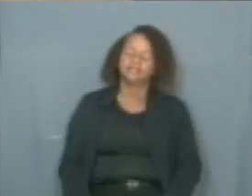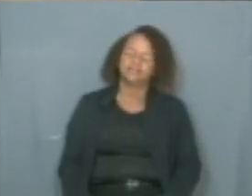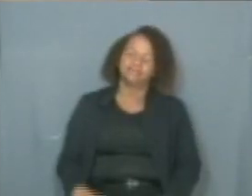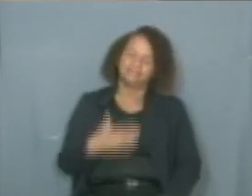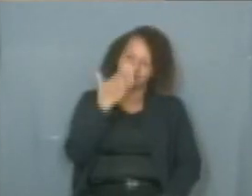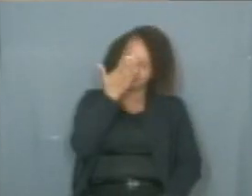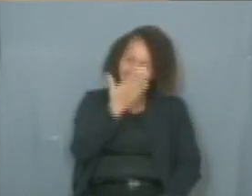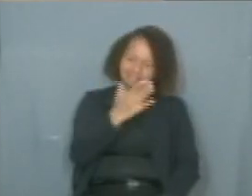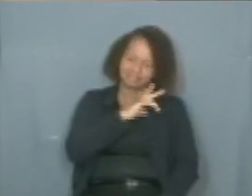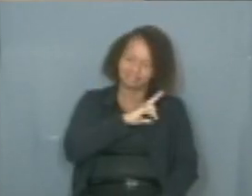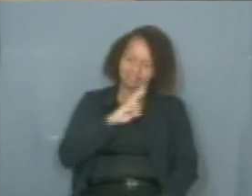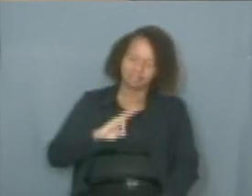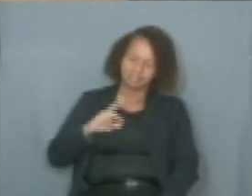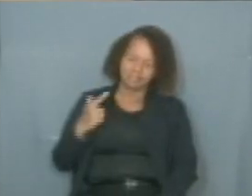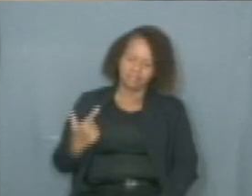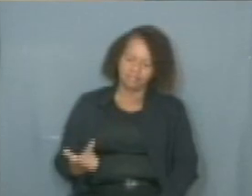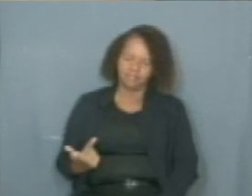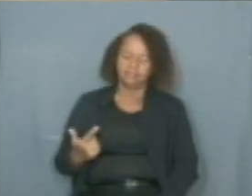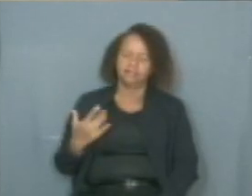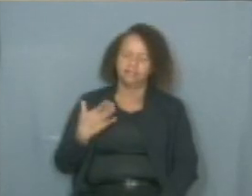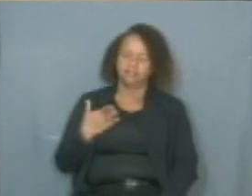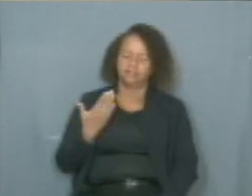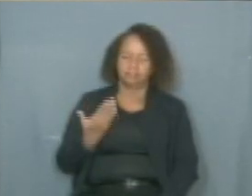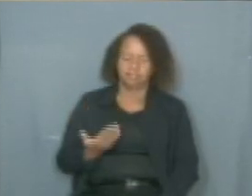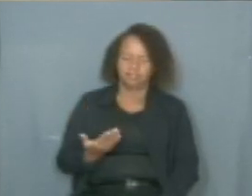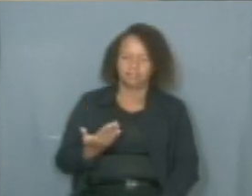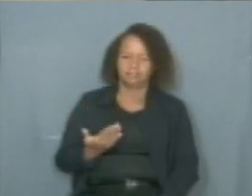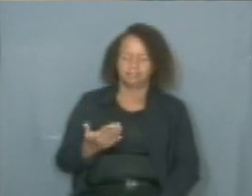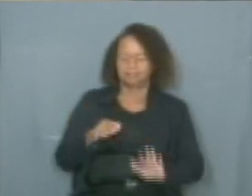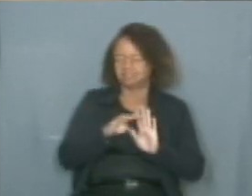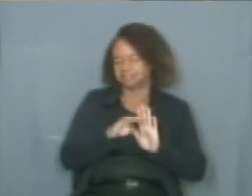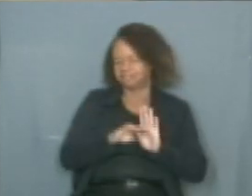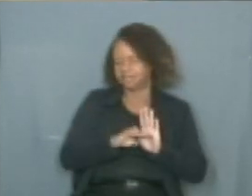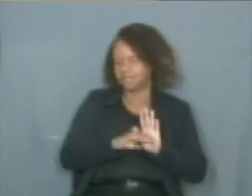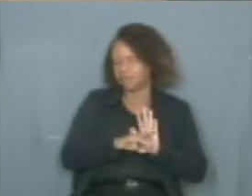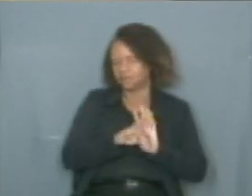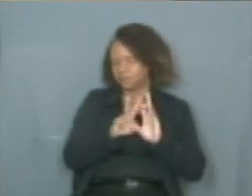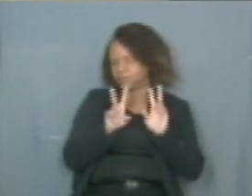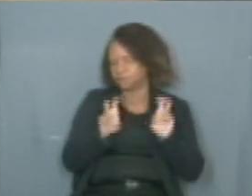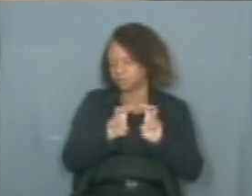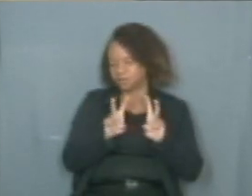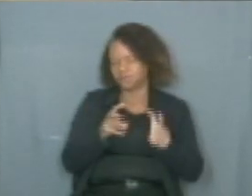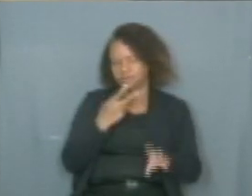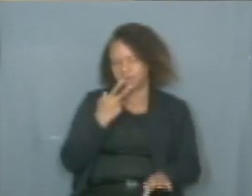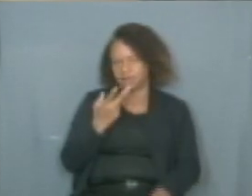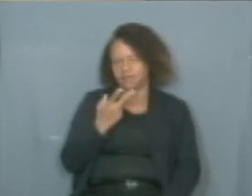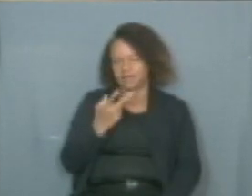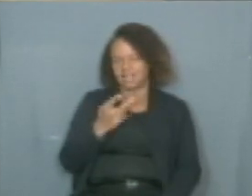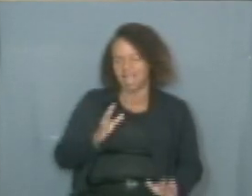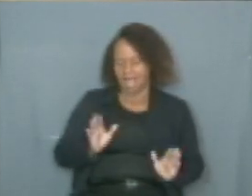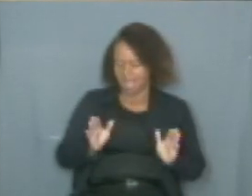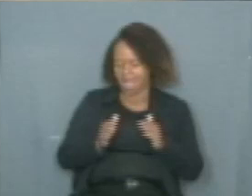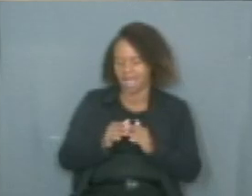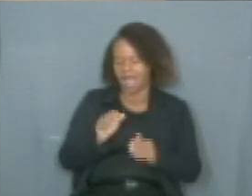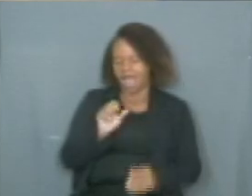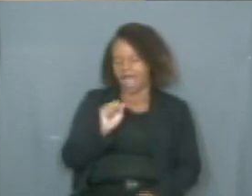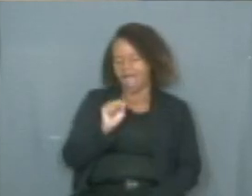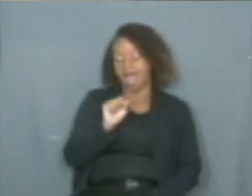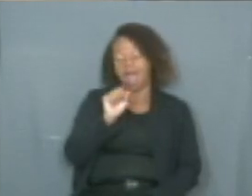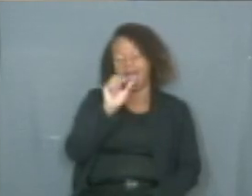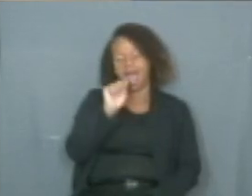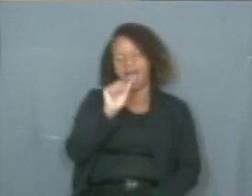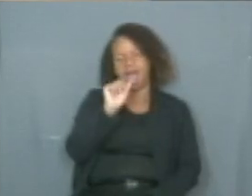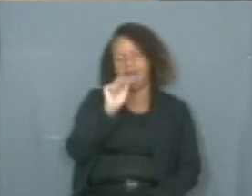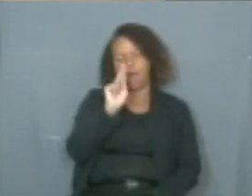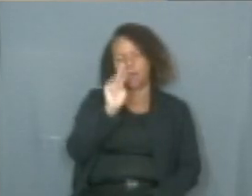Obrigado, vereadora Eliana, pela parte concedida. Eu sei que essa pauta, quando a gente fala a palavra autismo, Vossa Excelência sensibiliza